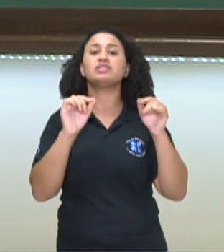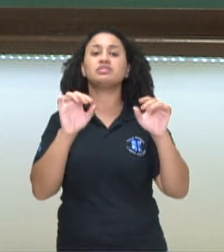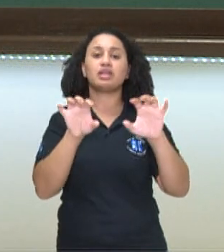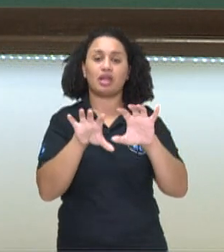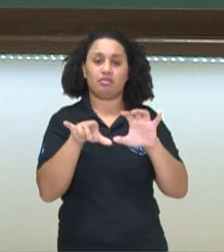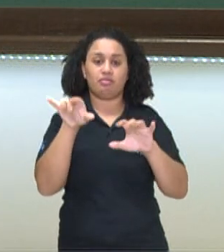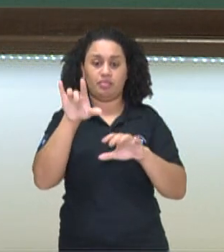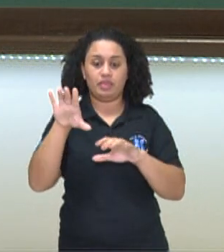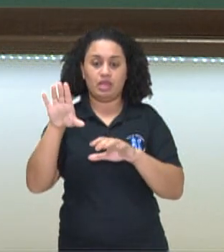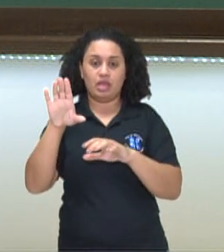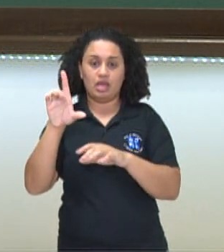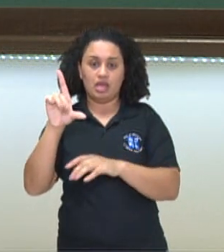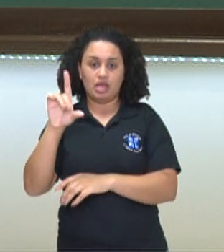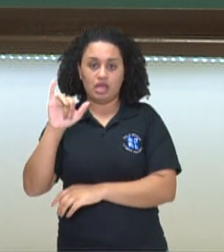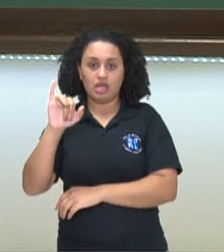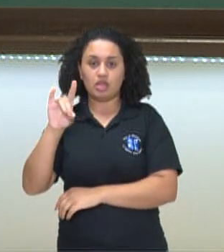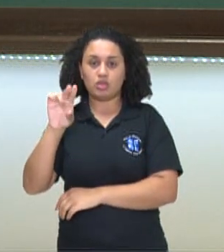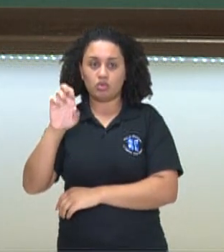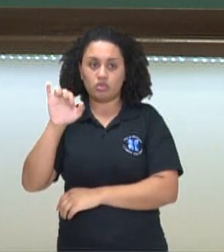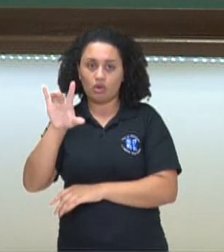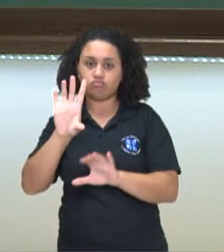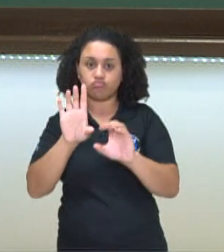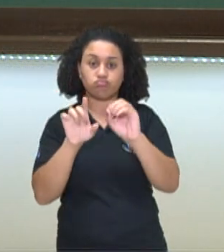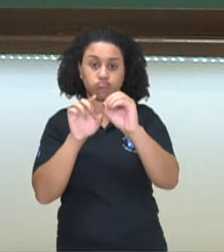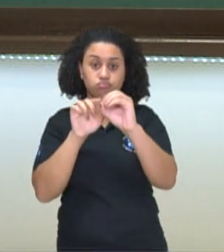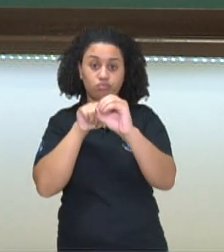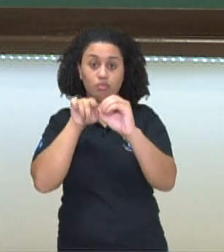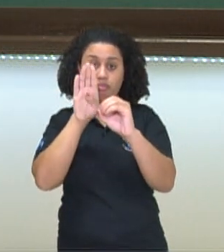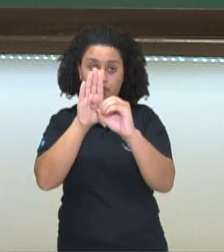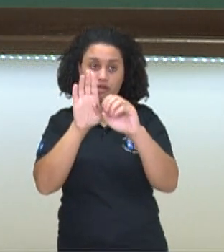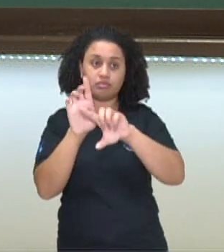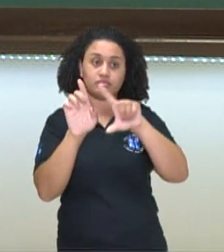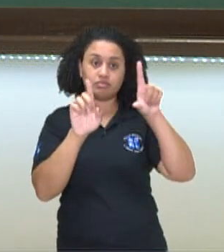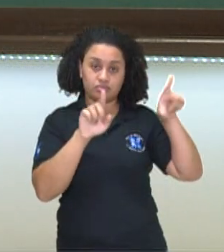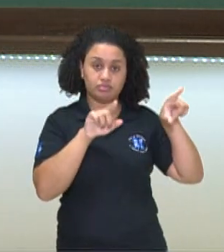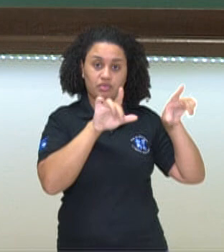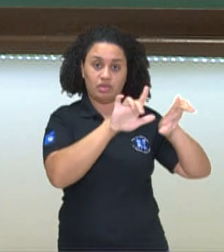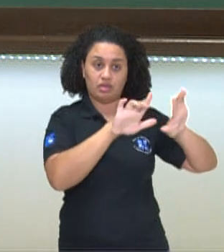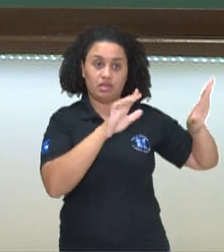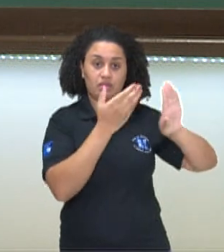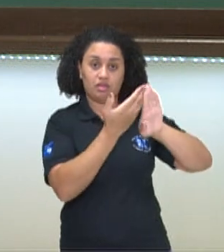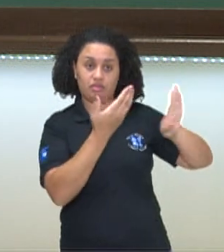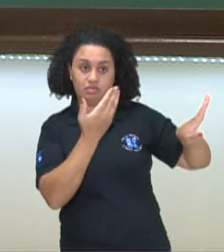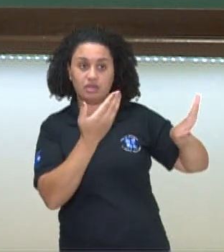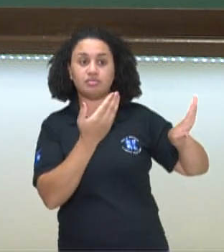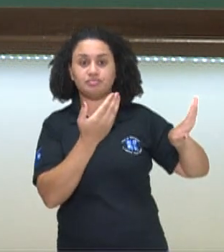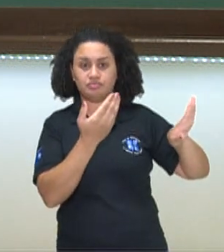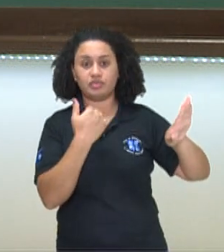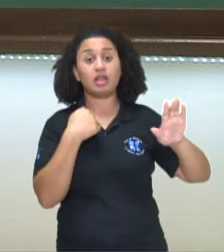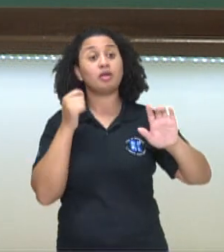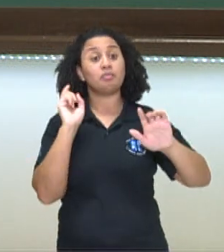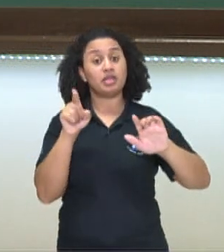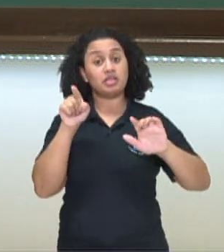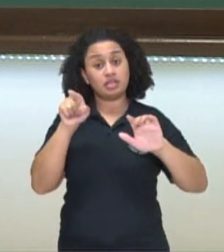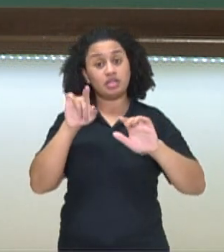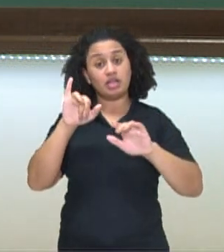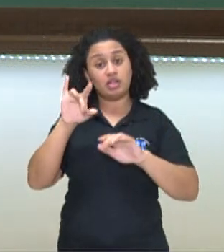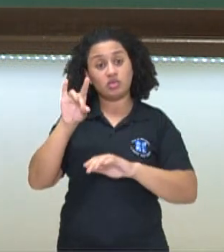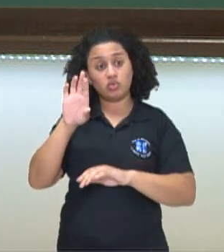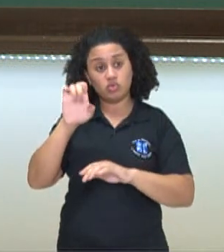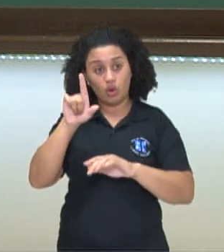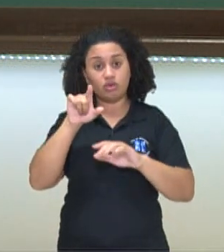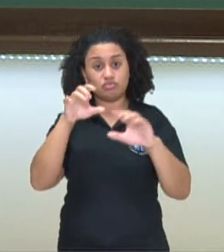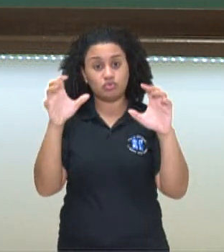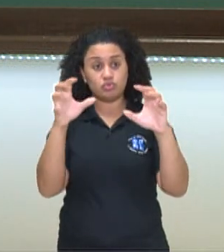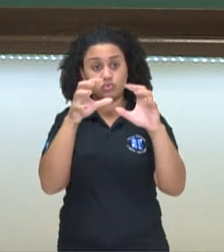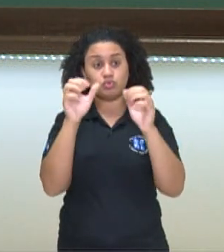o corpo B da fonte de aterramento, e mantendo o corpo indutor, tá? Tome cuidado, se você não mantiver o corpo indutor e tirar o